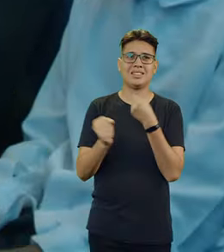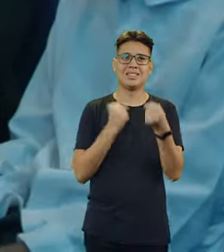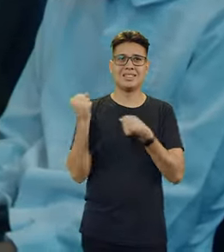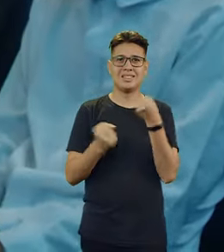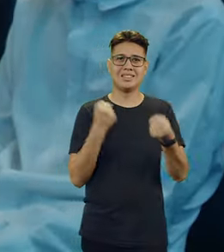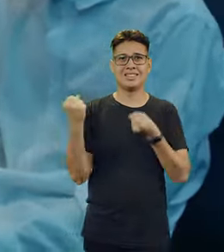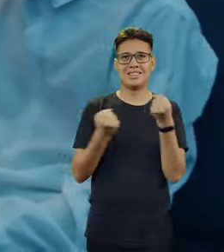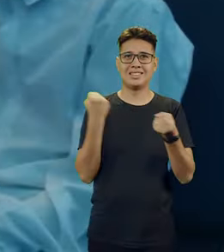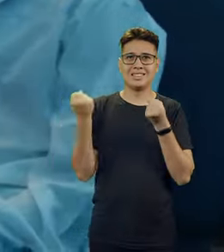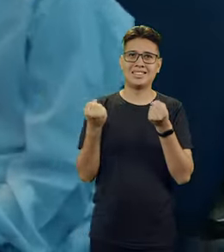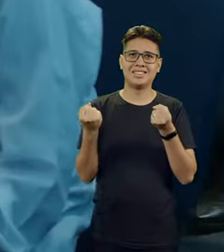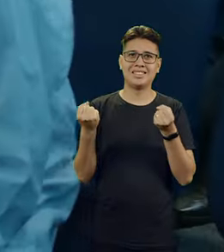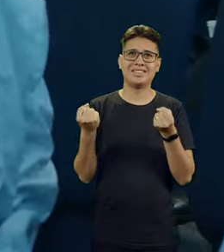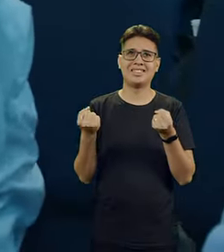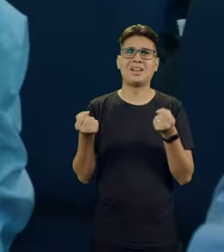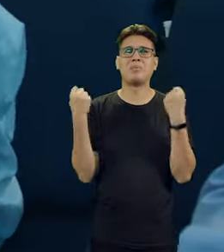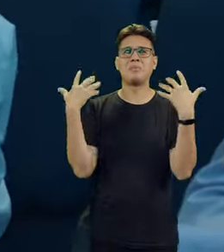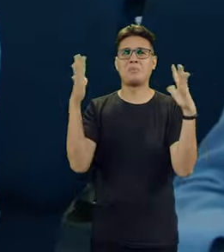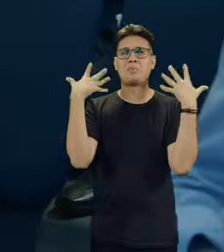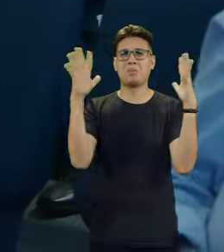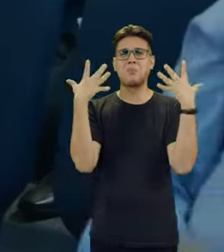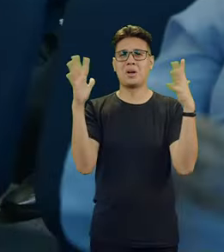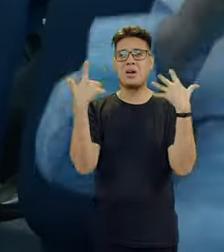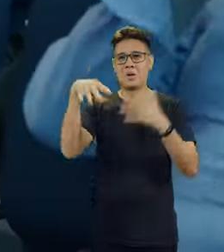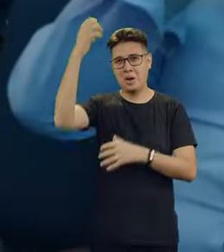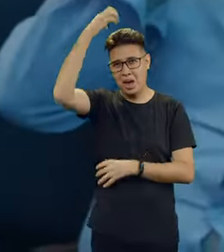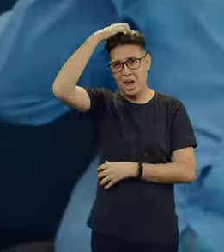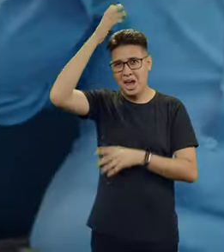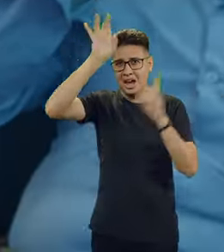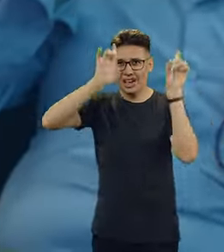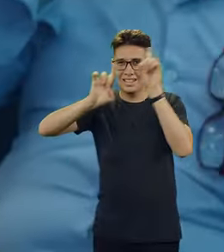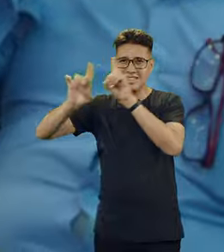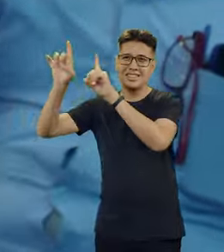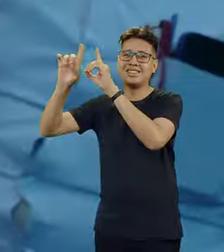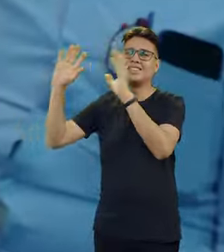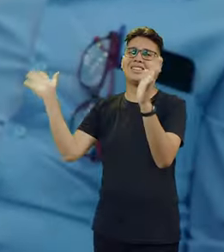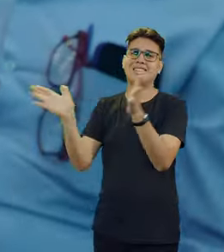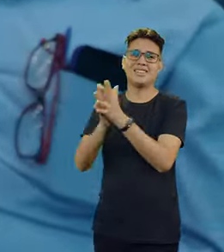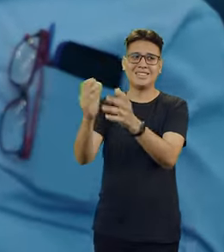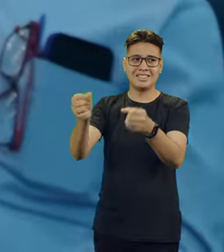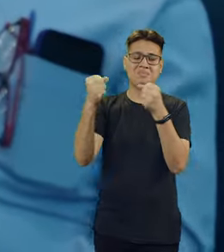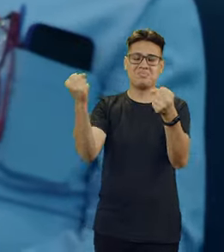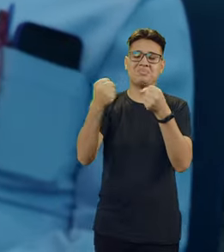Aleluia, dê glória para o Rei, Ele merece, só Ele merece.